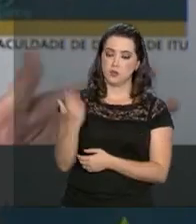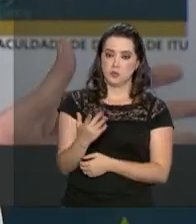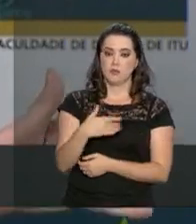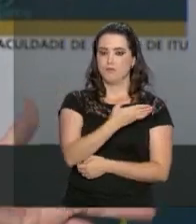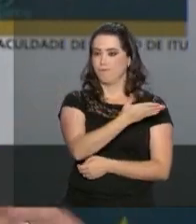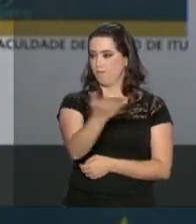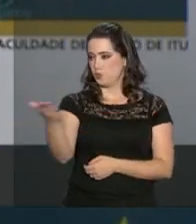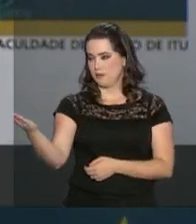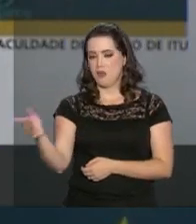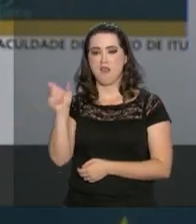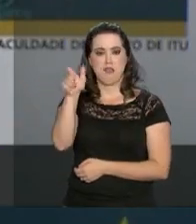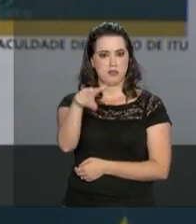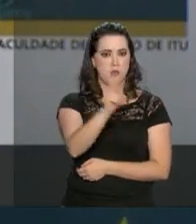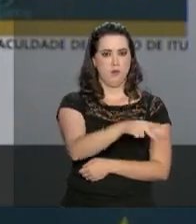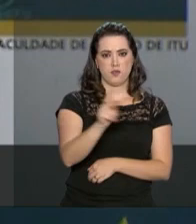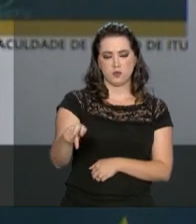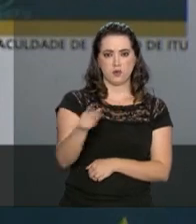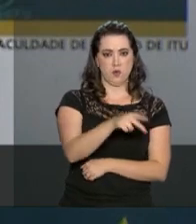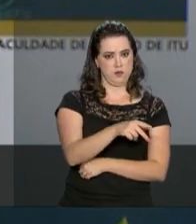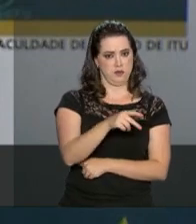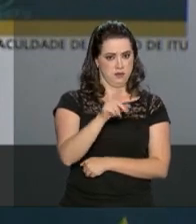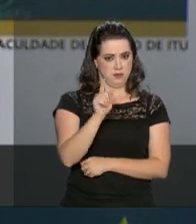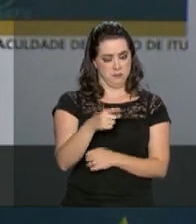os senhores professores, não é?